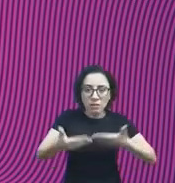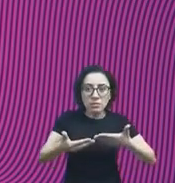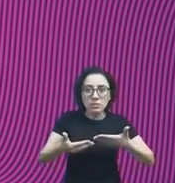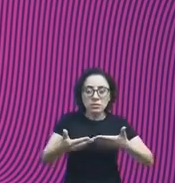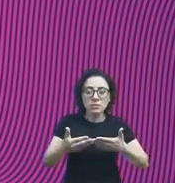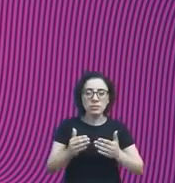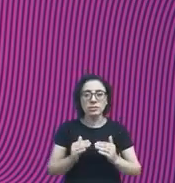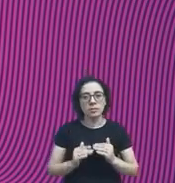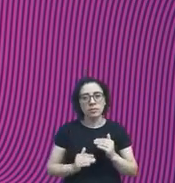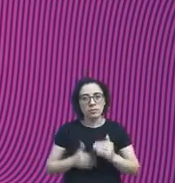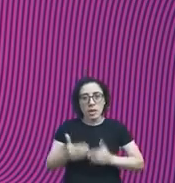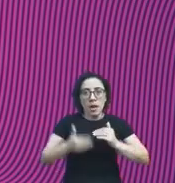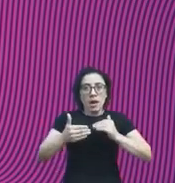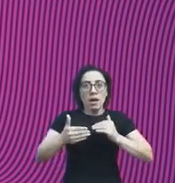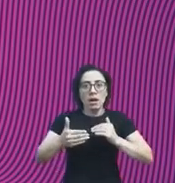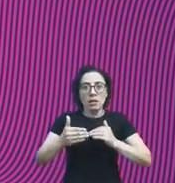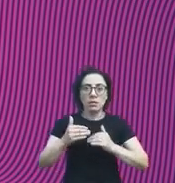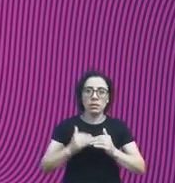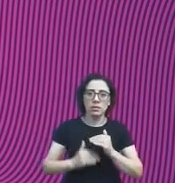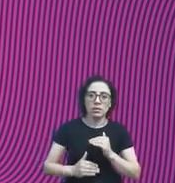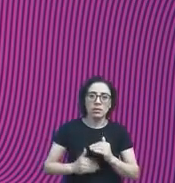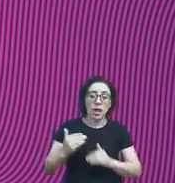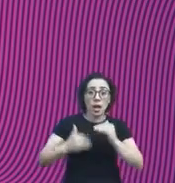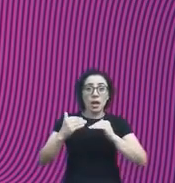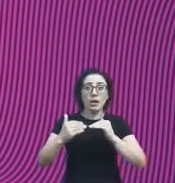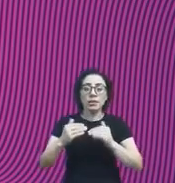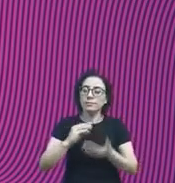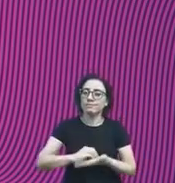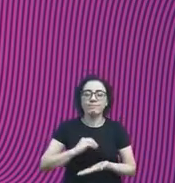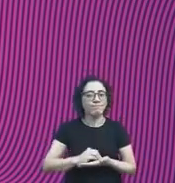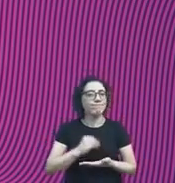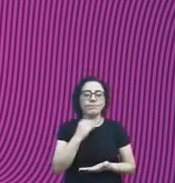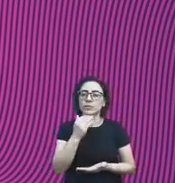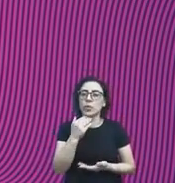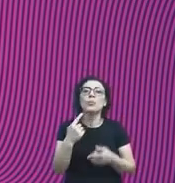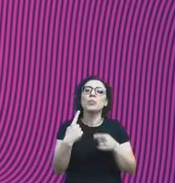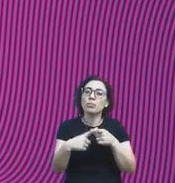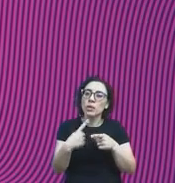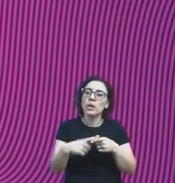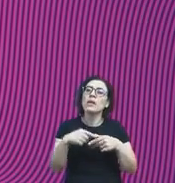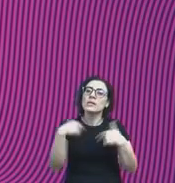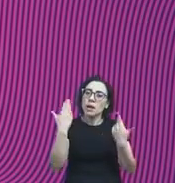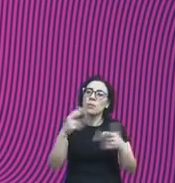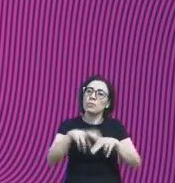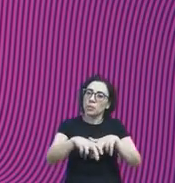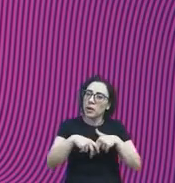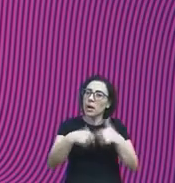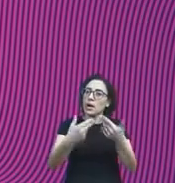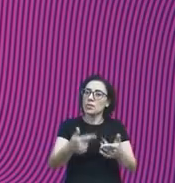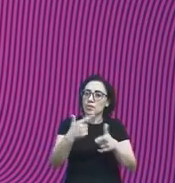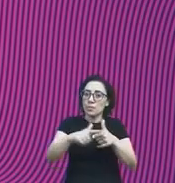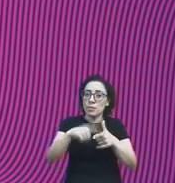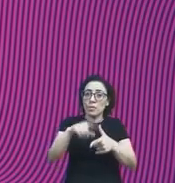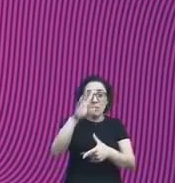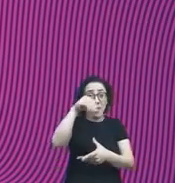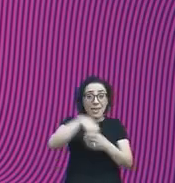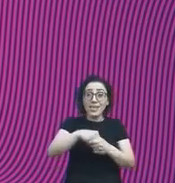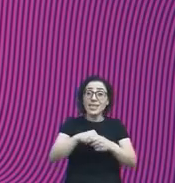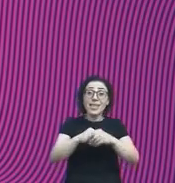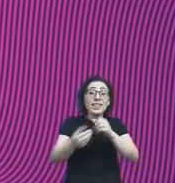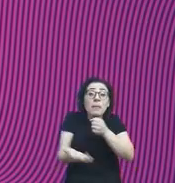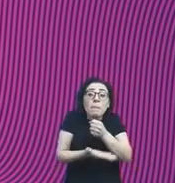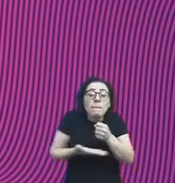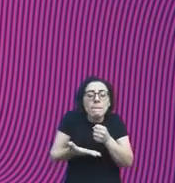um esgotamento sistêmico. Tem problemas específicos das fontes pagadoras? Tem. Como terá dos hospitais, dos medicamentos, por